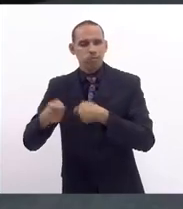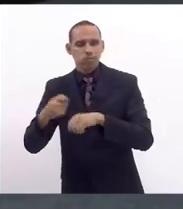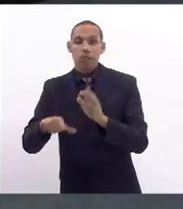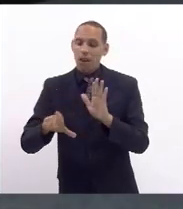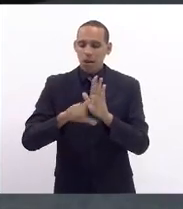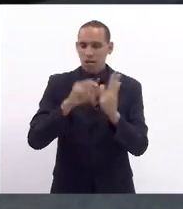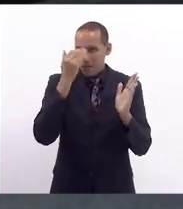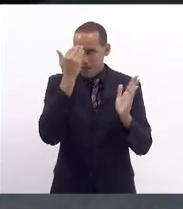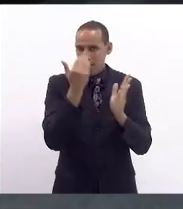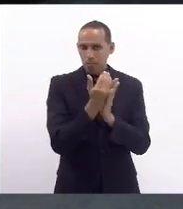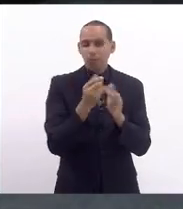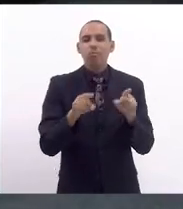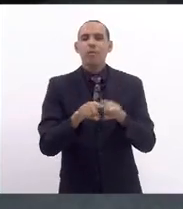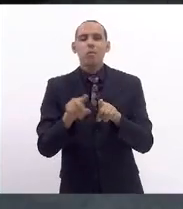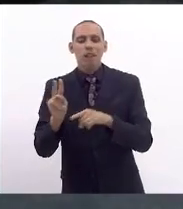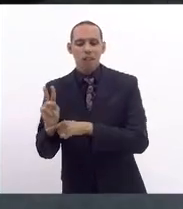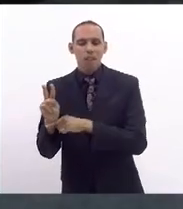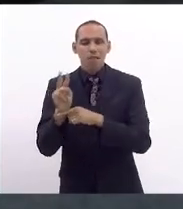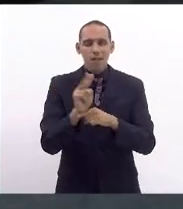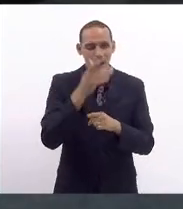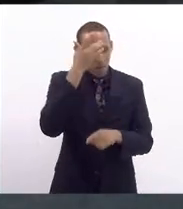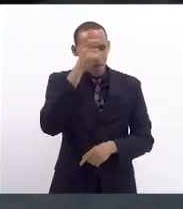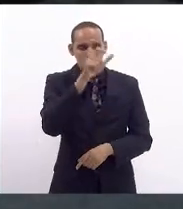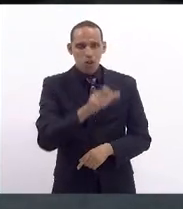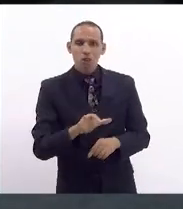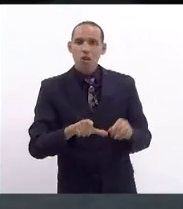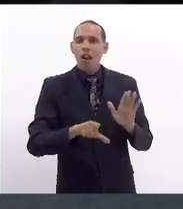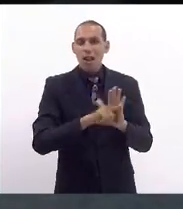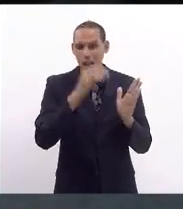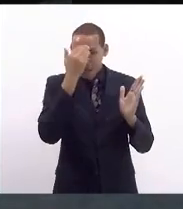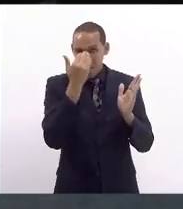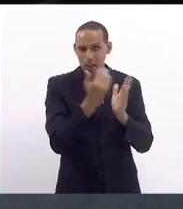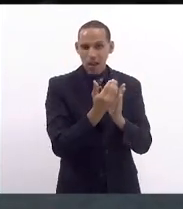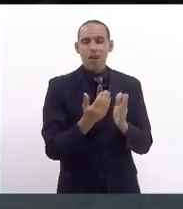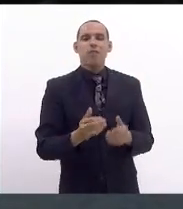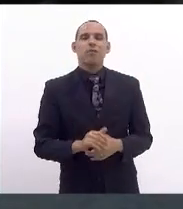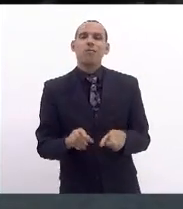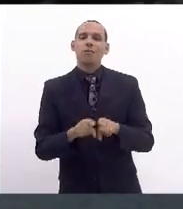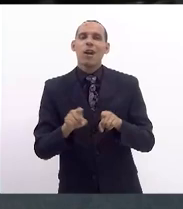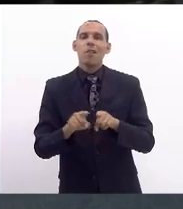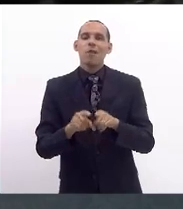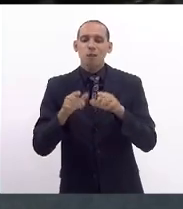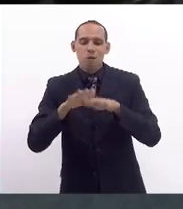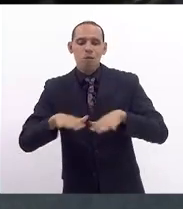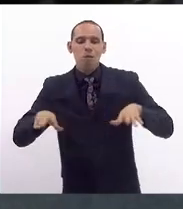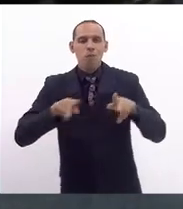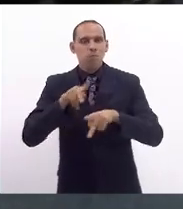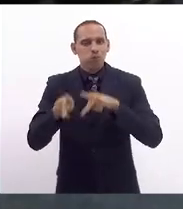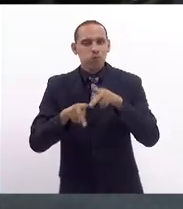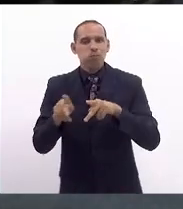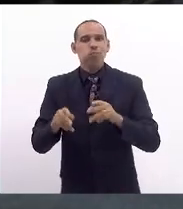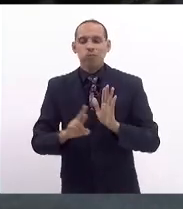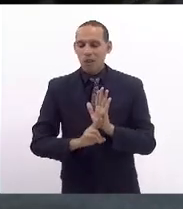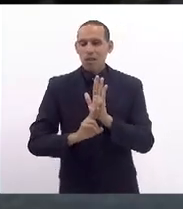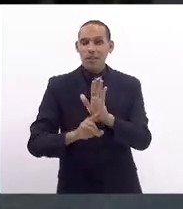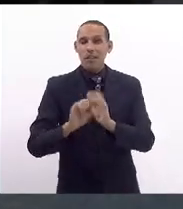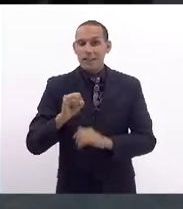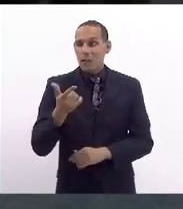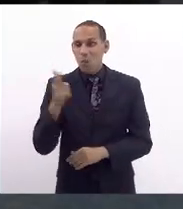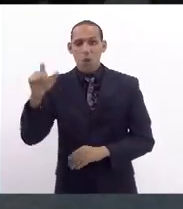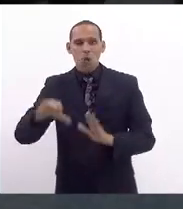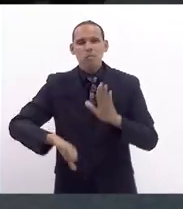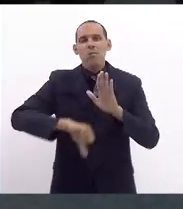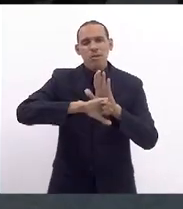os interesses do cidadão cumpridor de leis a representar o povo quando alguém comete um crime